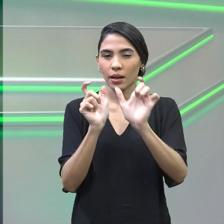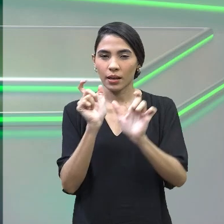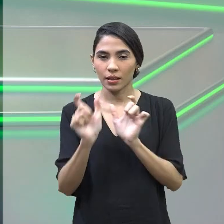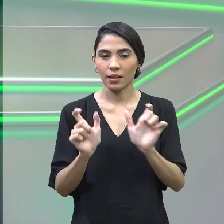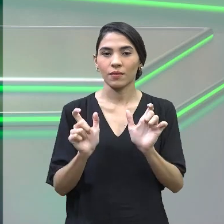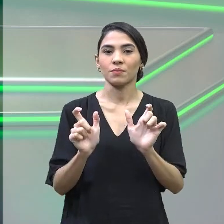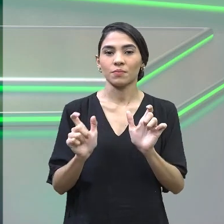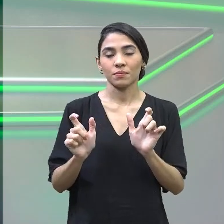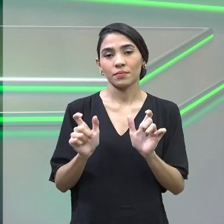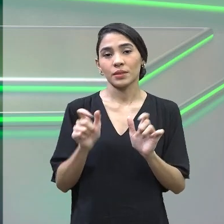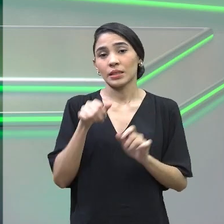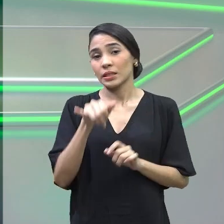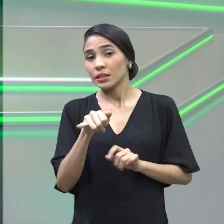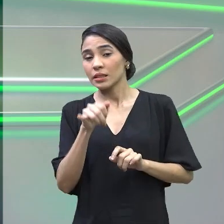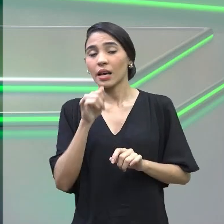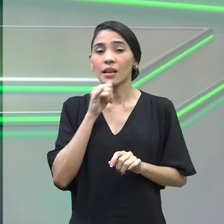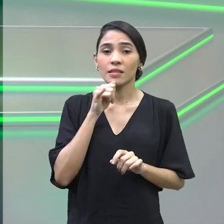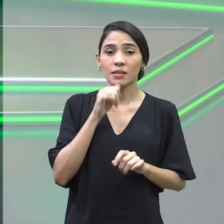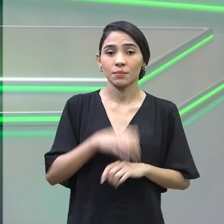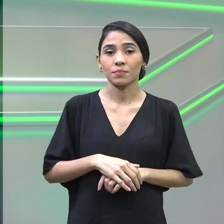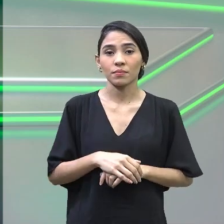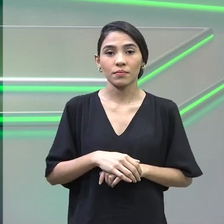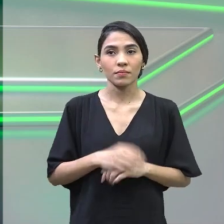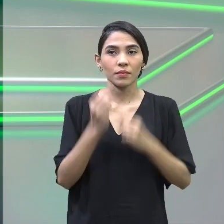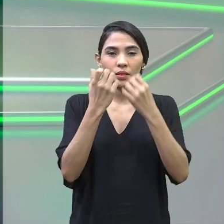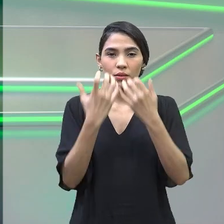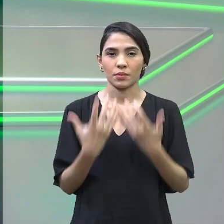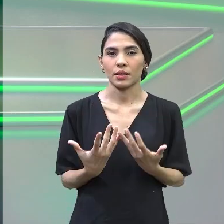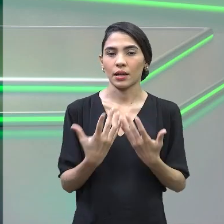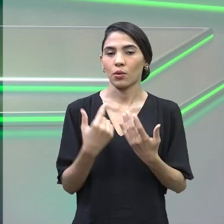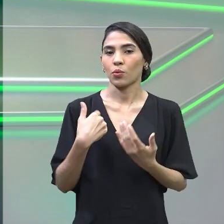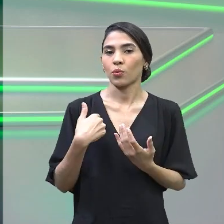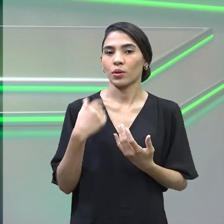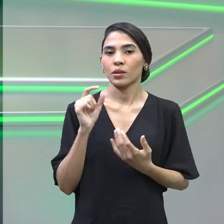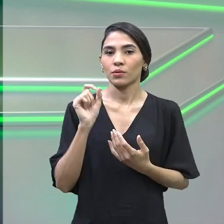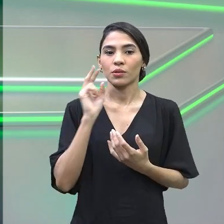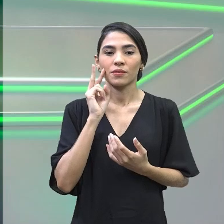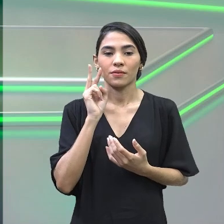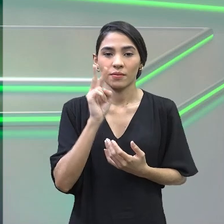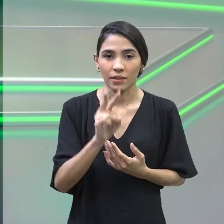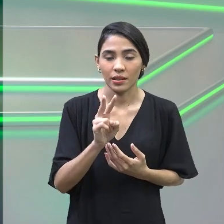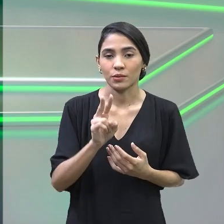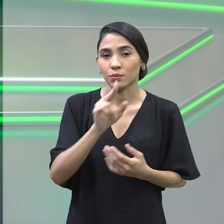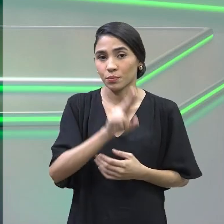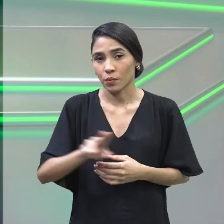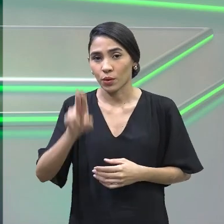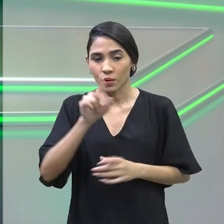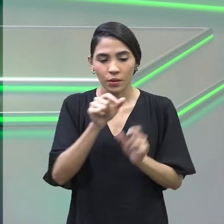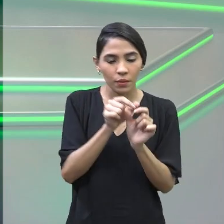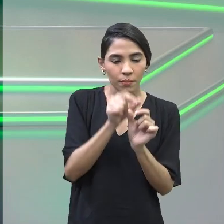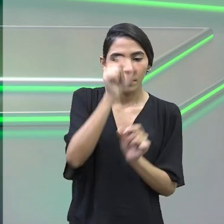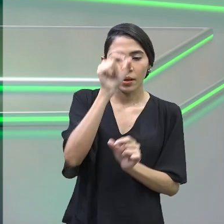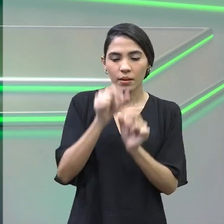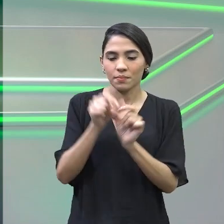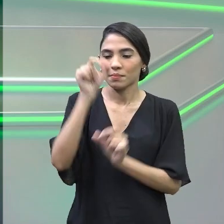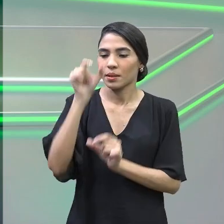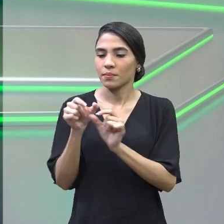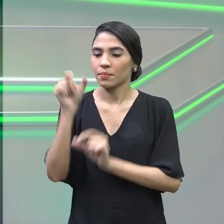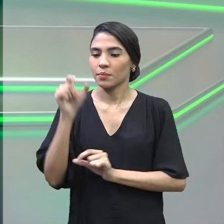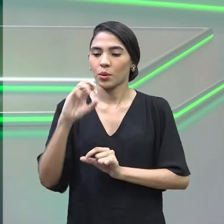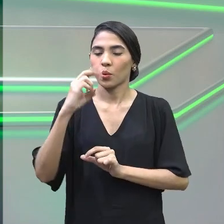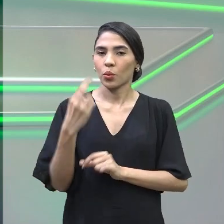eu falo, né? Se fôssemos descrever o que nós estamos vendo através das barras,